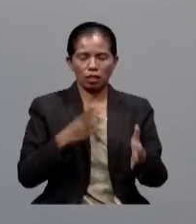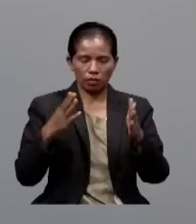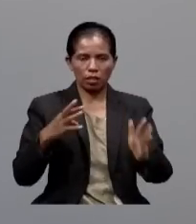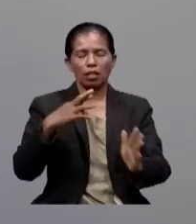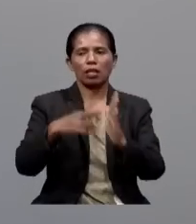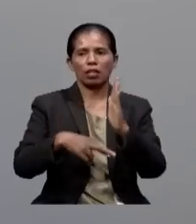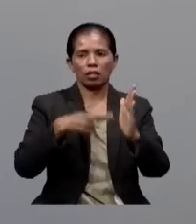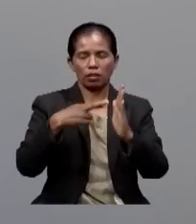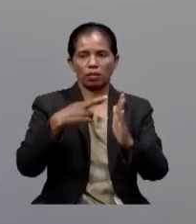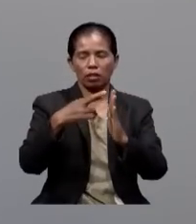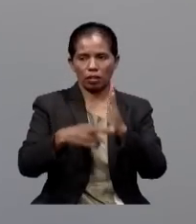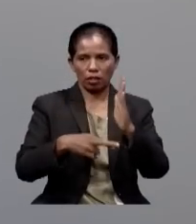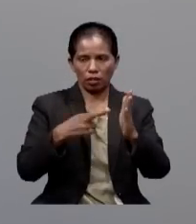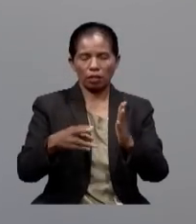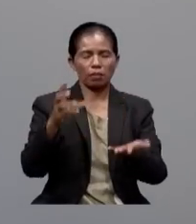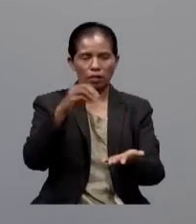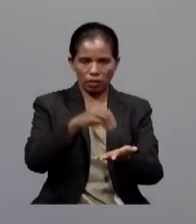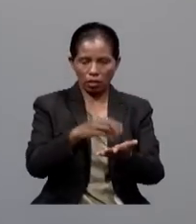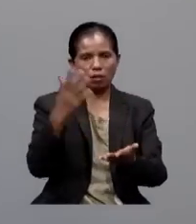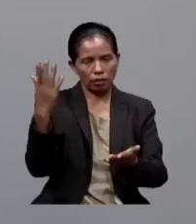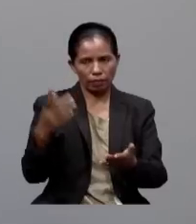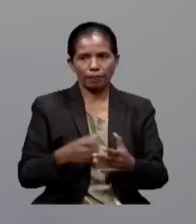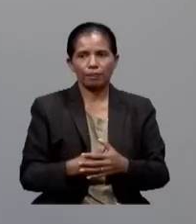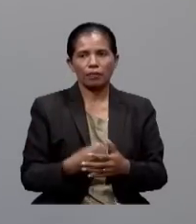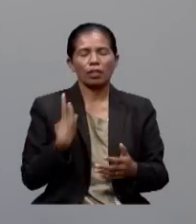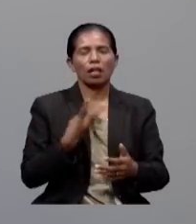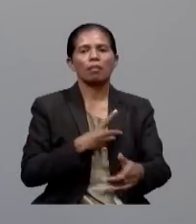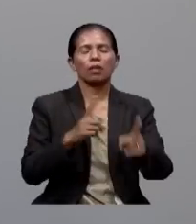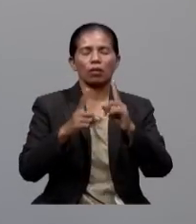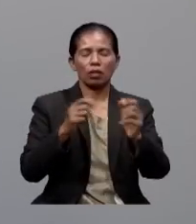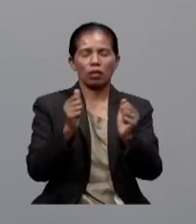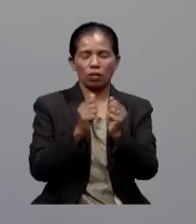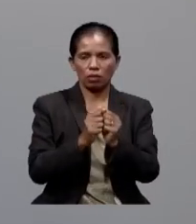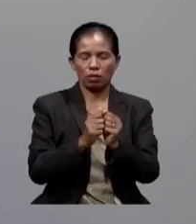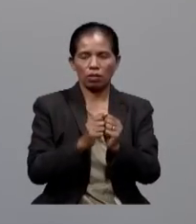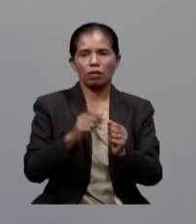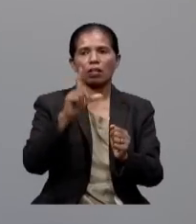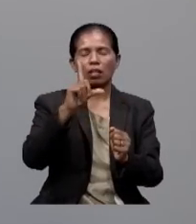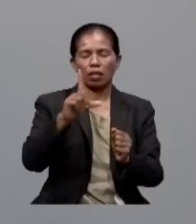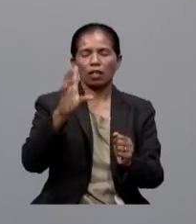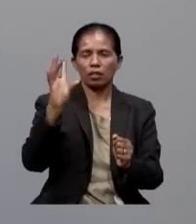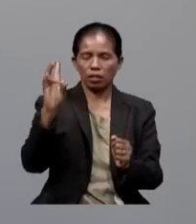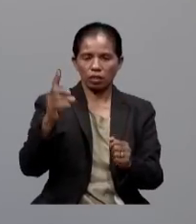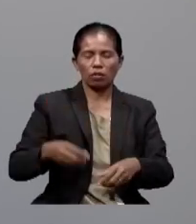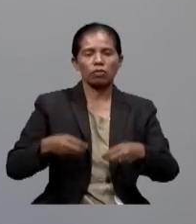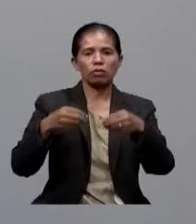o regimento maka prevalece então o hinam colho nia por opções bania